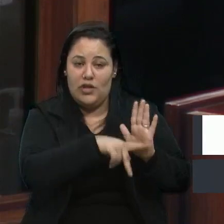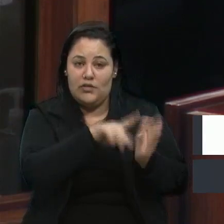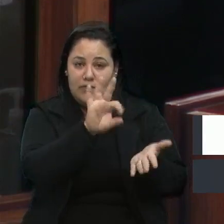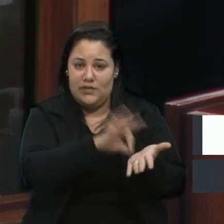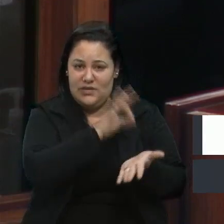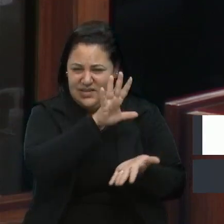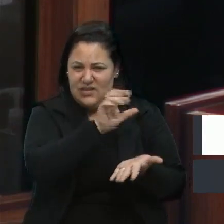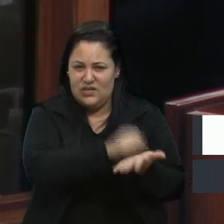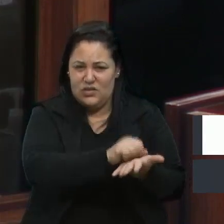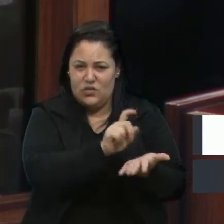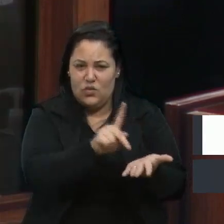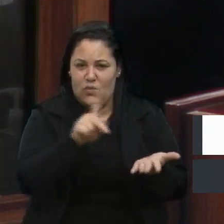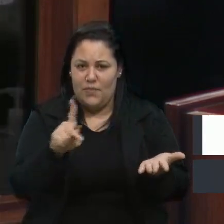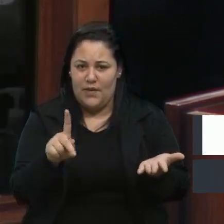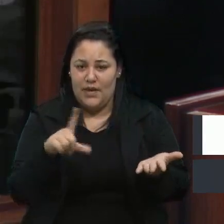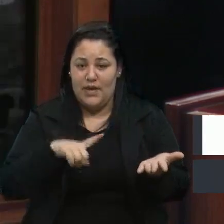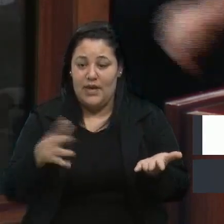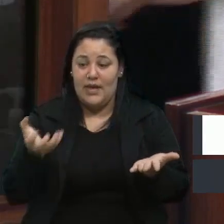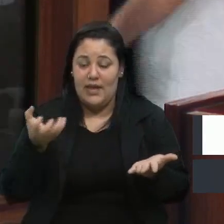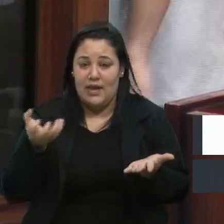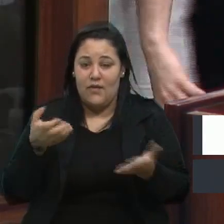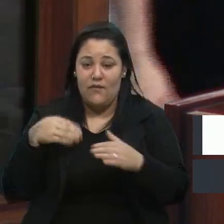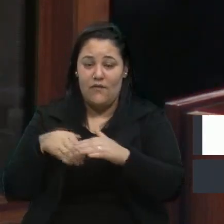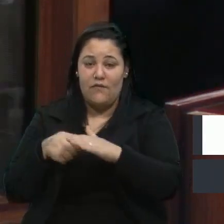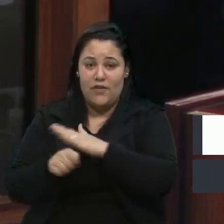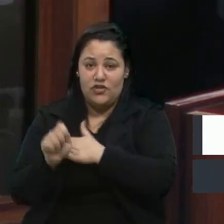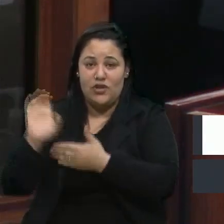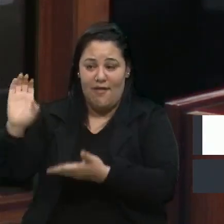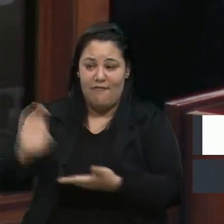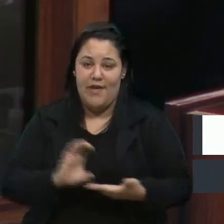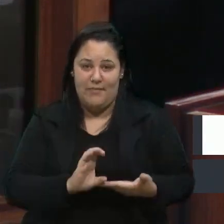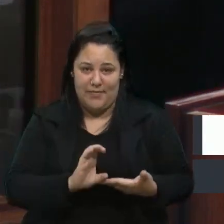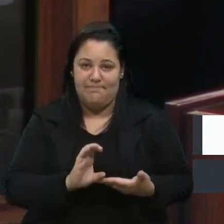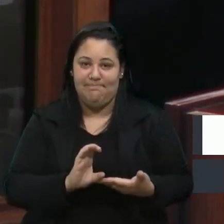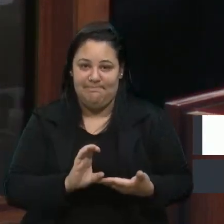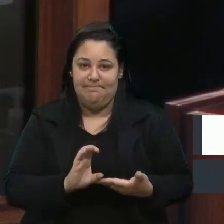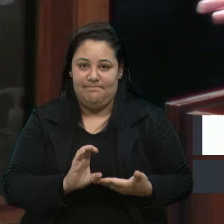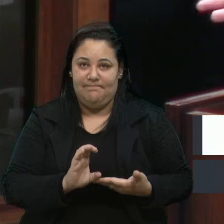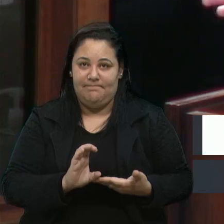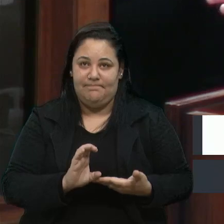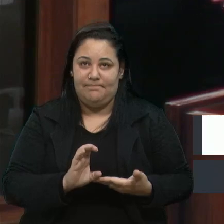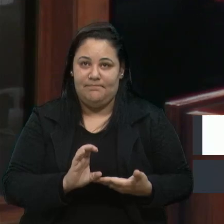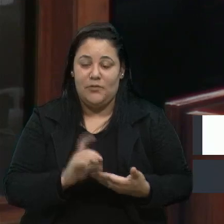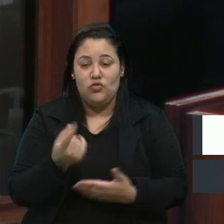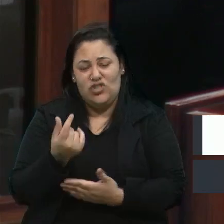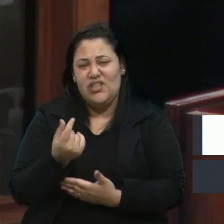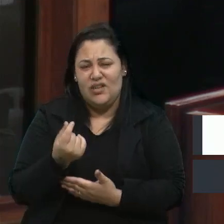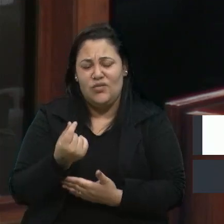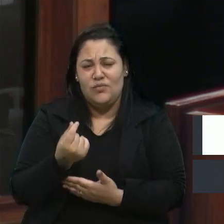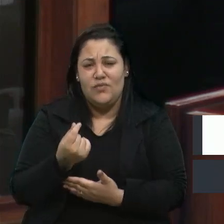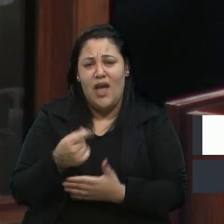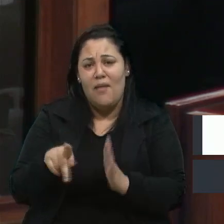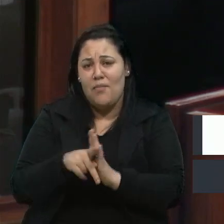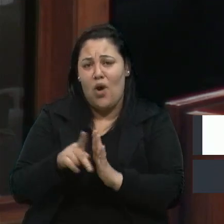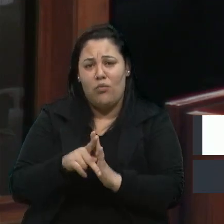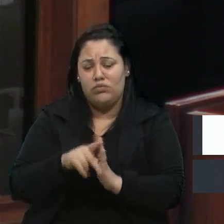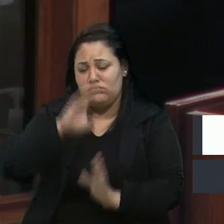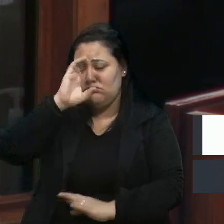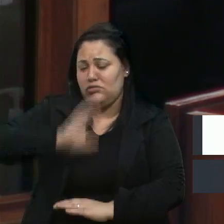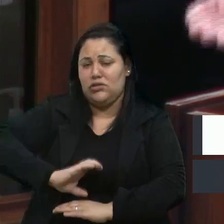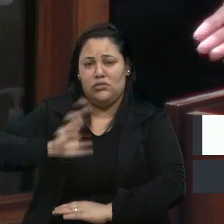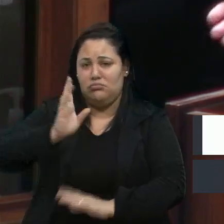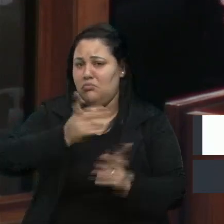aplicativo, onde queriam que o seu dinheiro fosse aplicado. Porque o dinheiro da emenda é dinheiro do cidadão. Então, nada mais justo do que, de